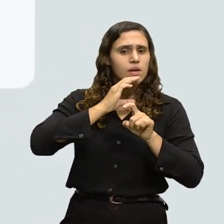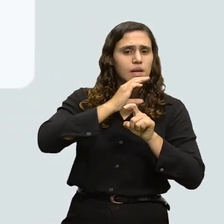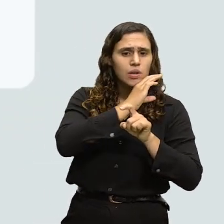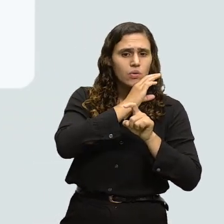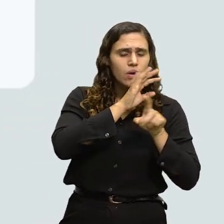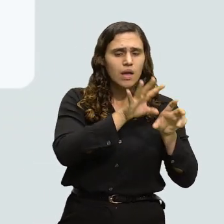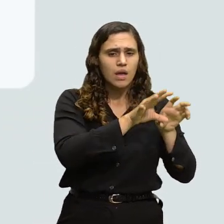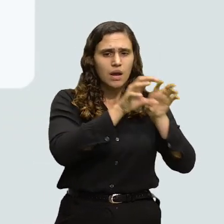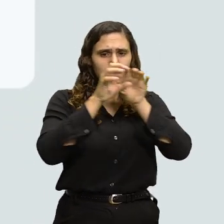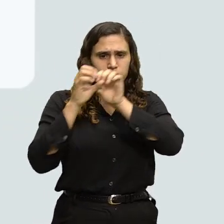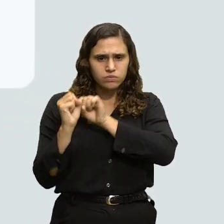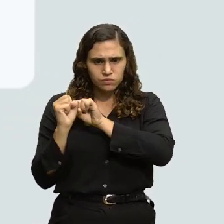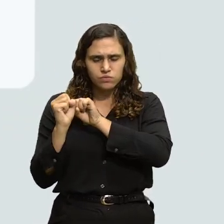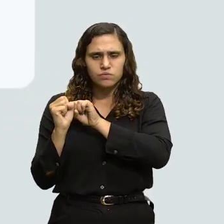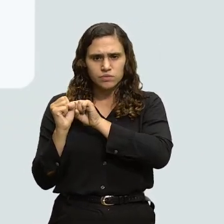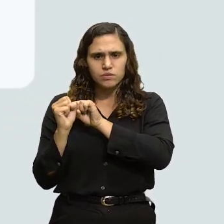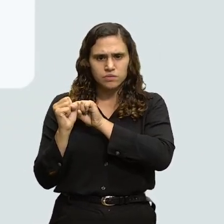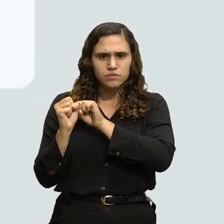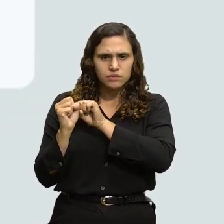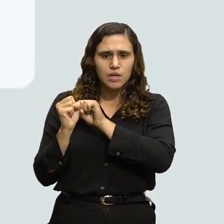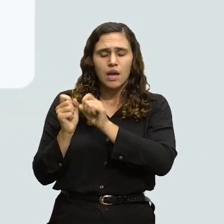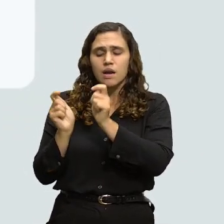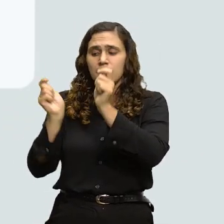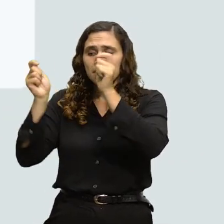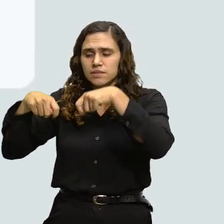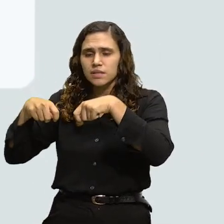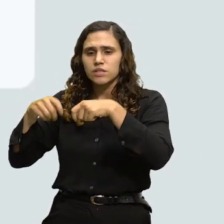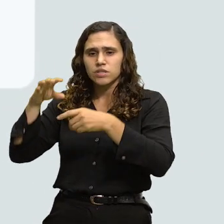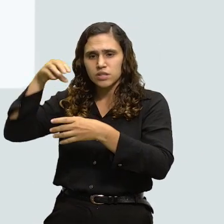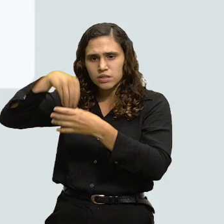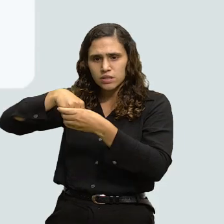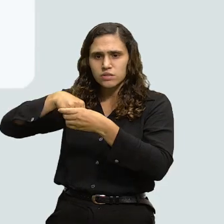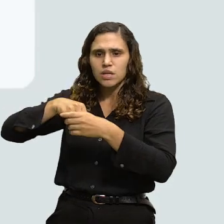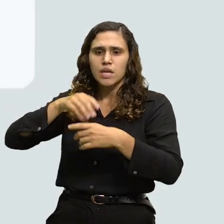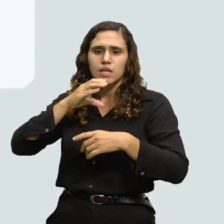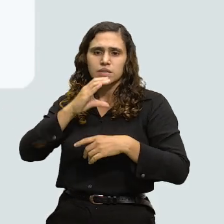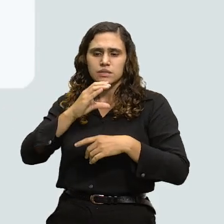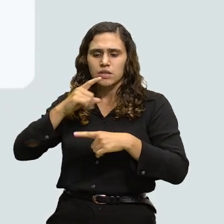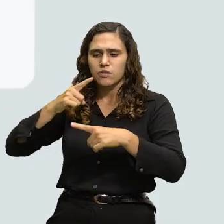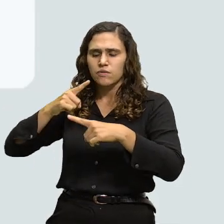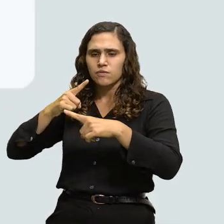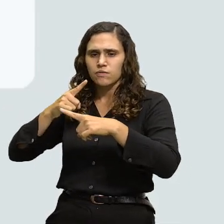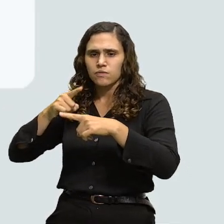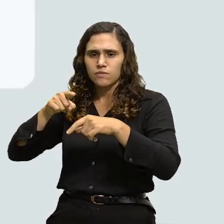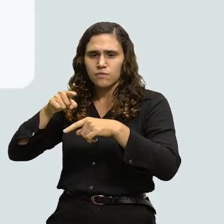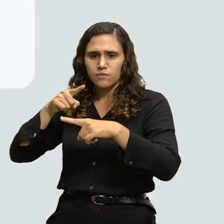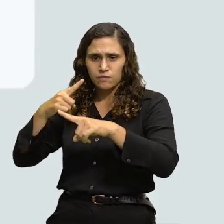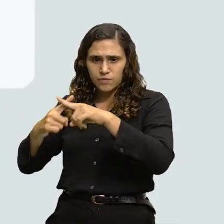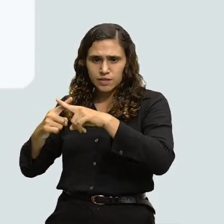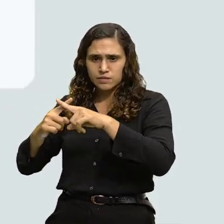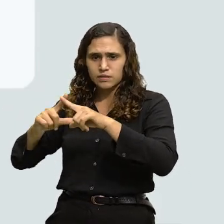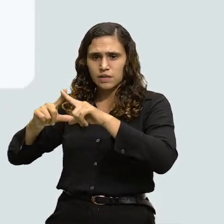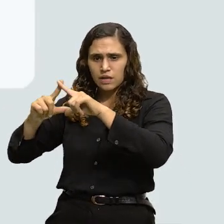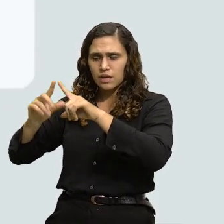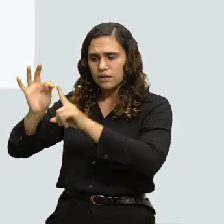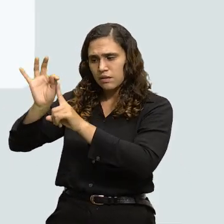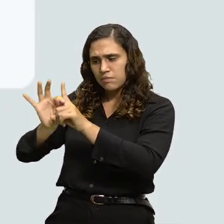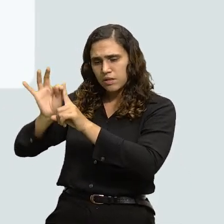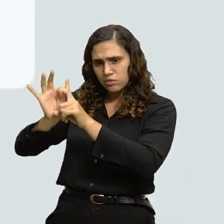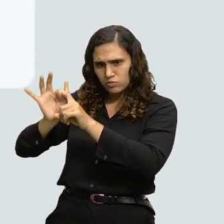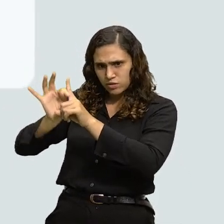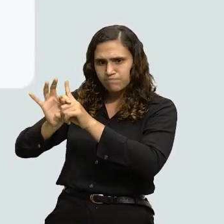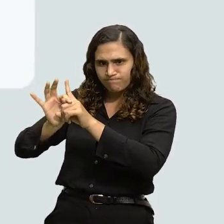pelo calorímetro é justamente a capacidade térmica dele vezes a variação de temperatura. Tá? E no calorímetro,